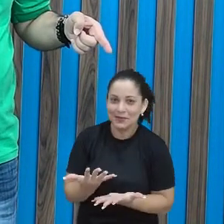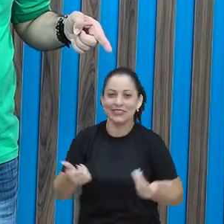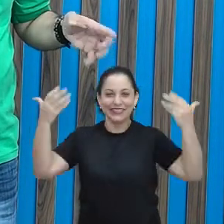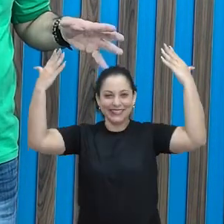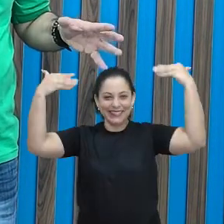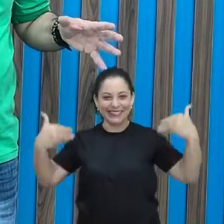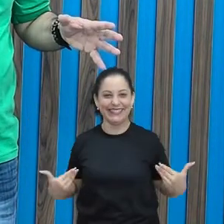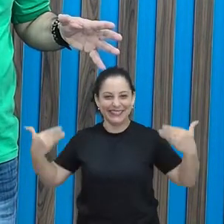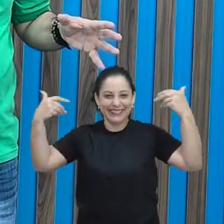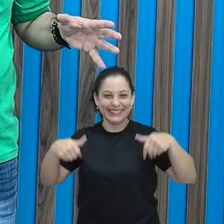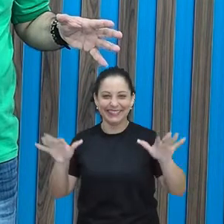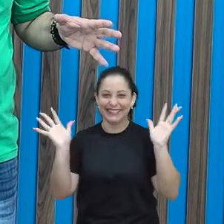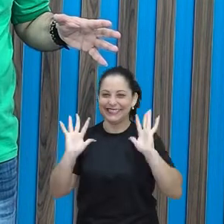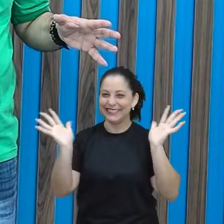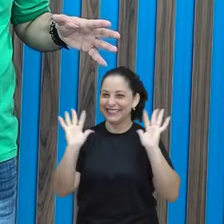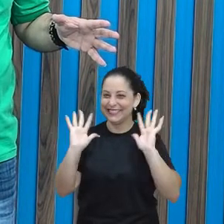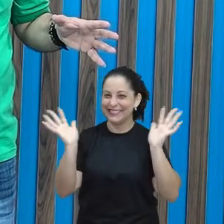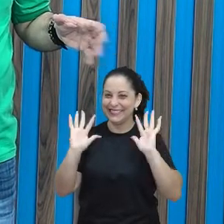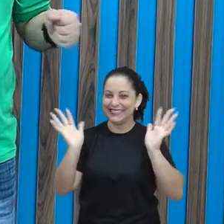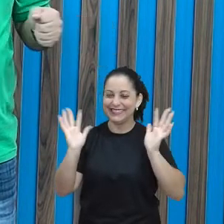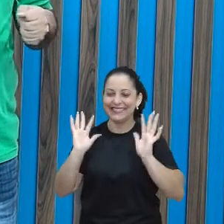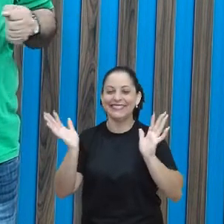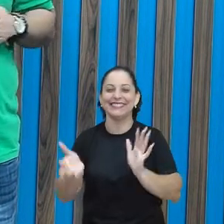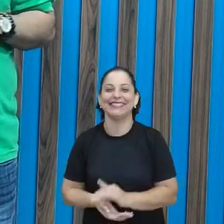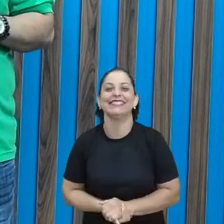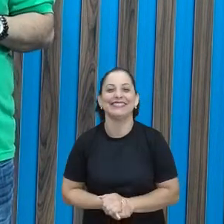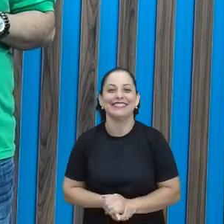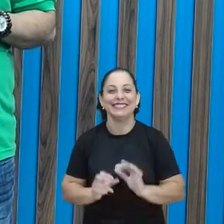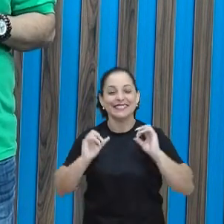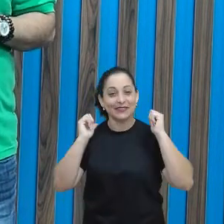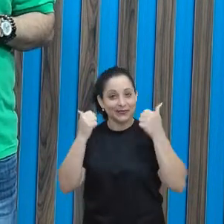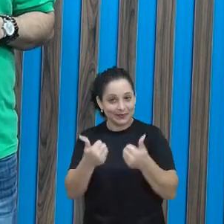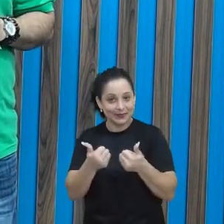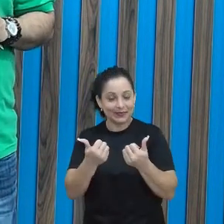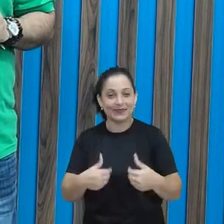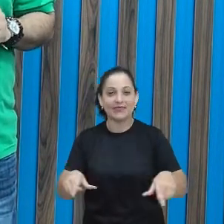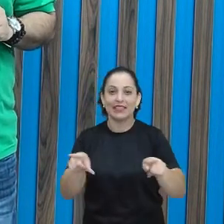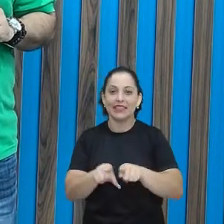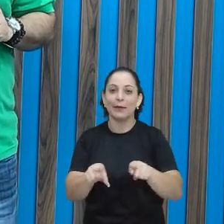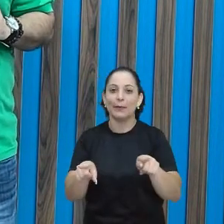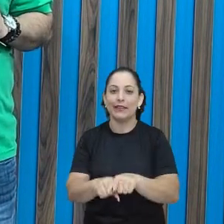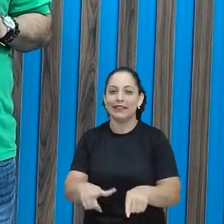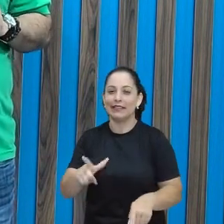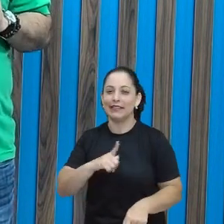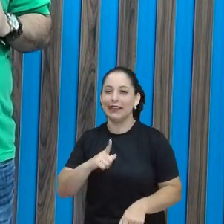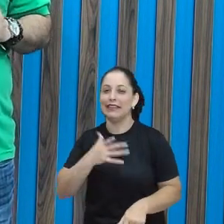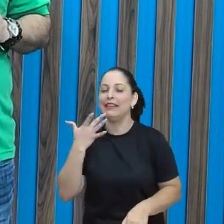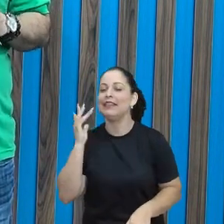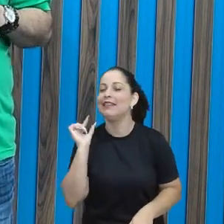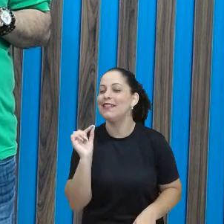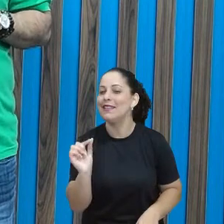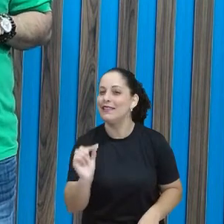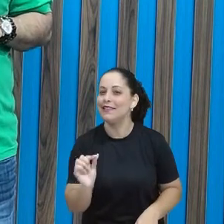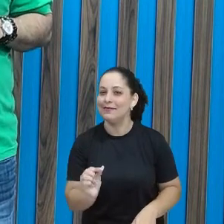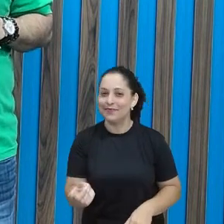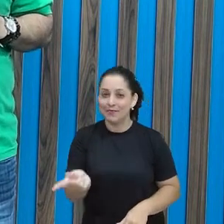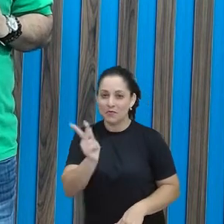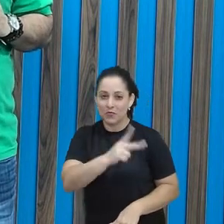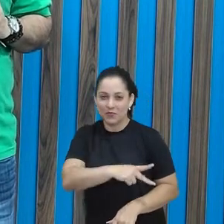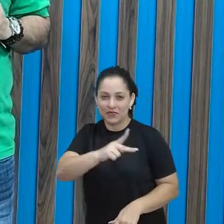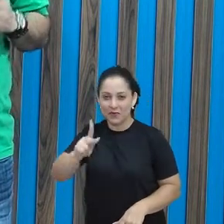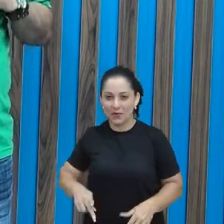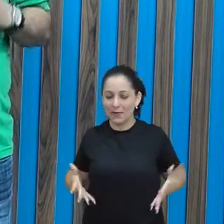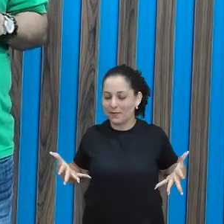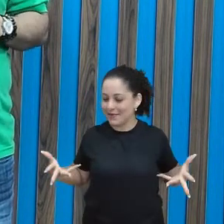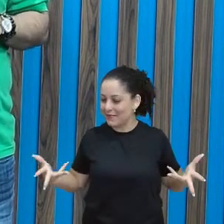aqui, ó. Tchauzinho aí, Késia, faz teu nome, beleza? E contamos também com a ajuda dela, nossa companheira